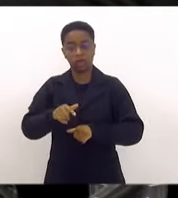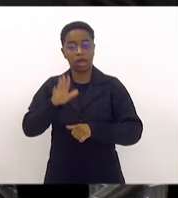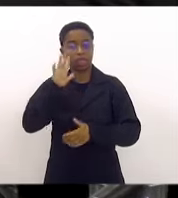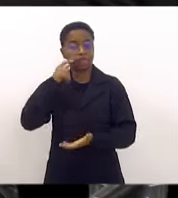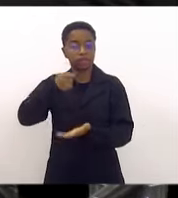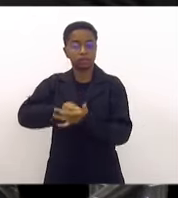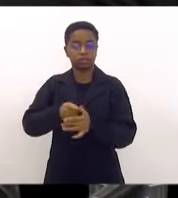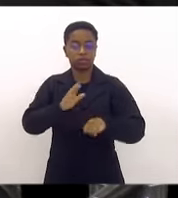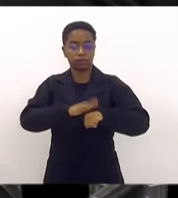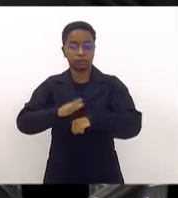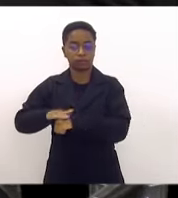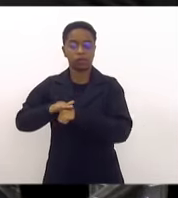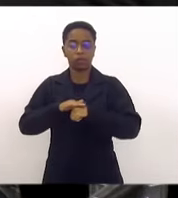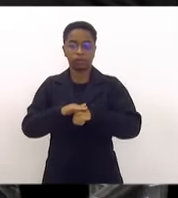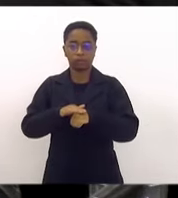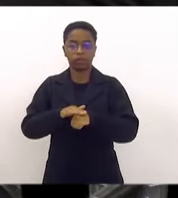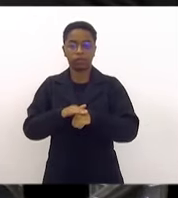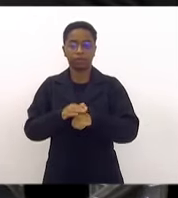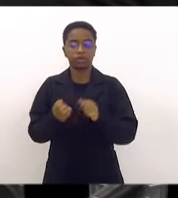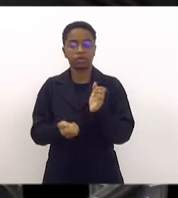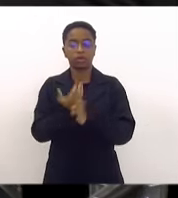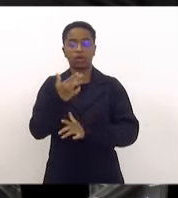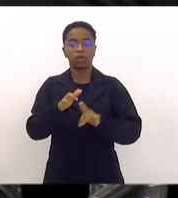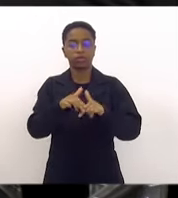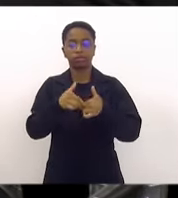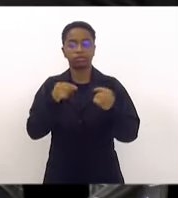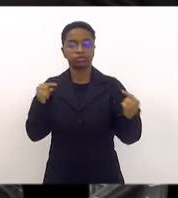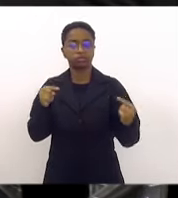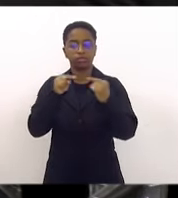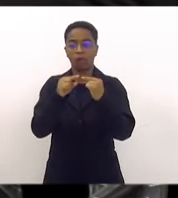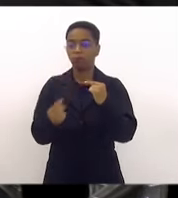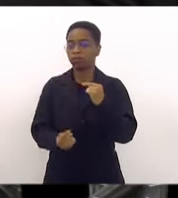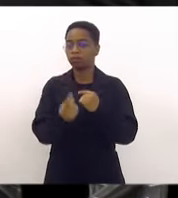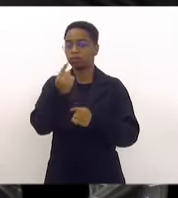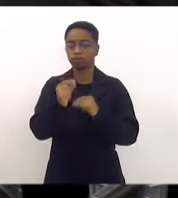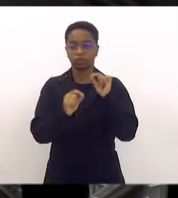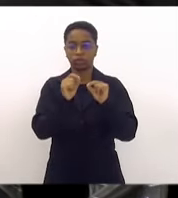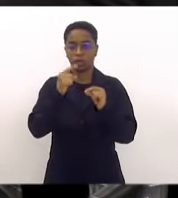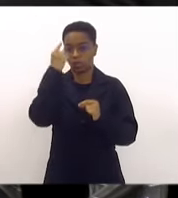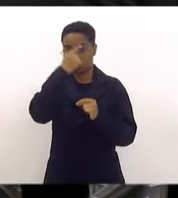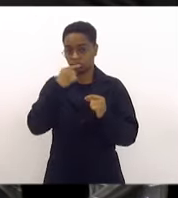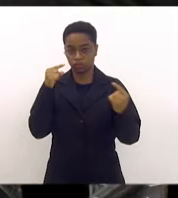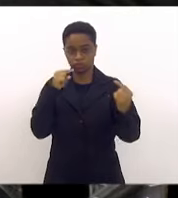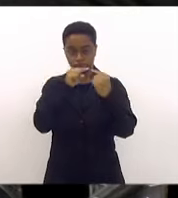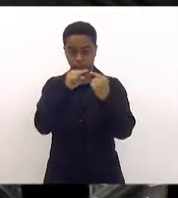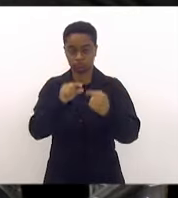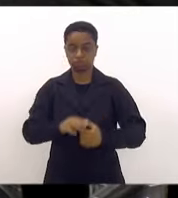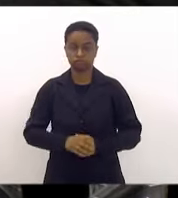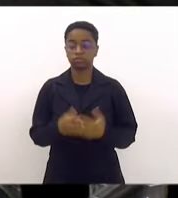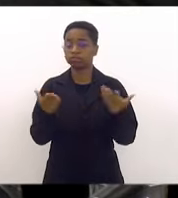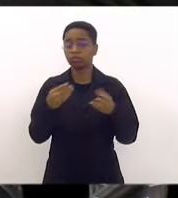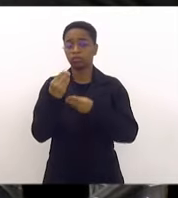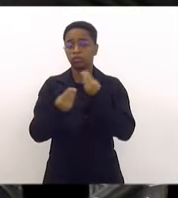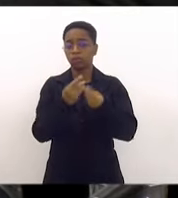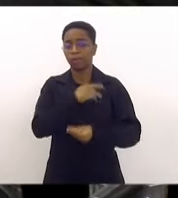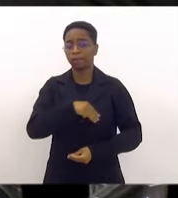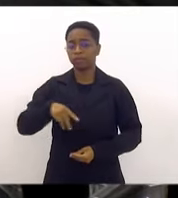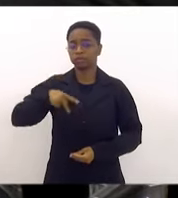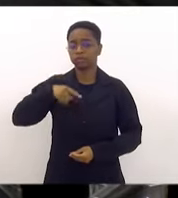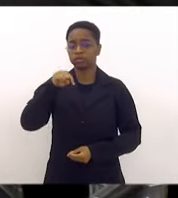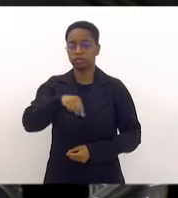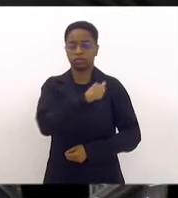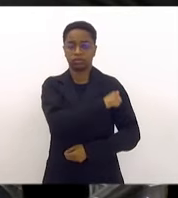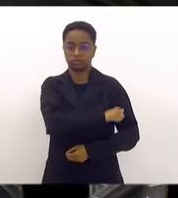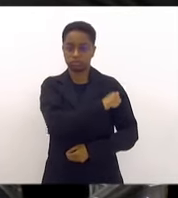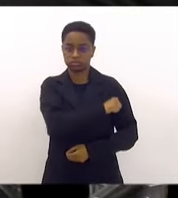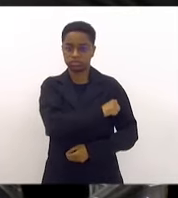decisões emitidas com base única e exclusivamente em conhecimento fotográfico como é que o Ministério Público do Rio de